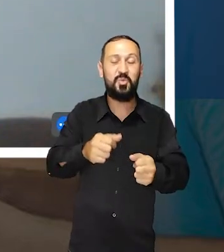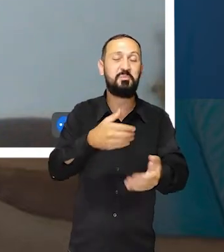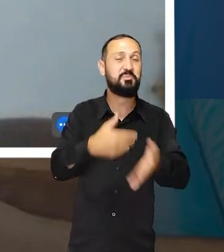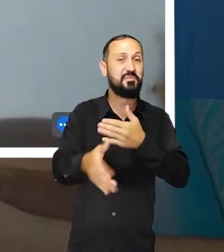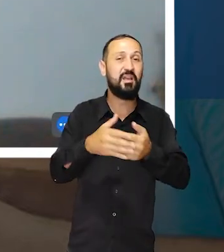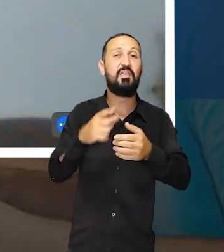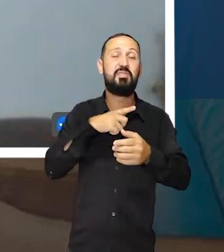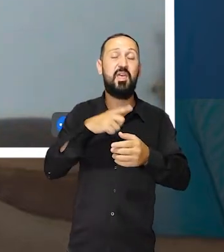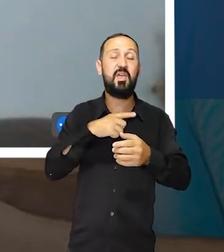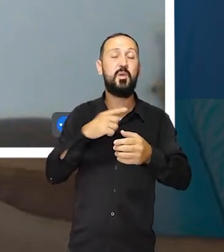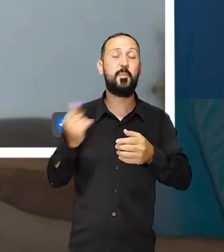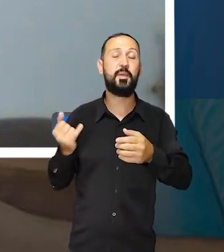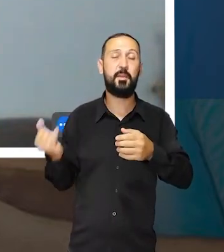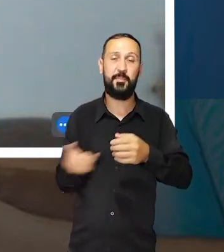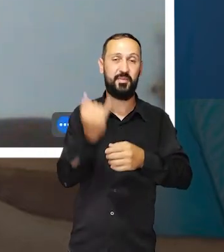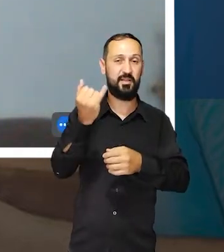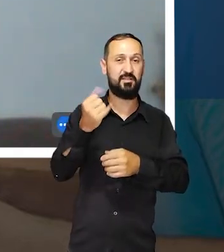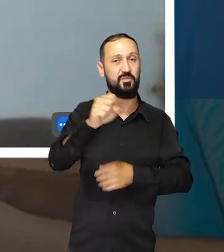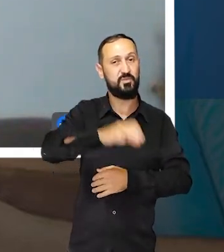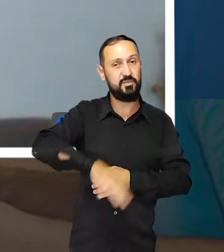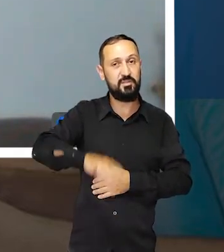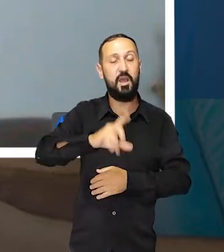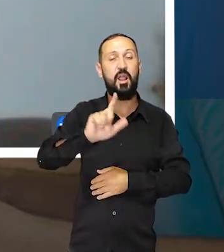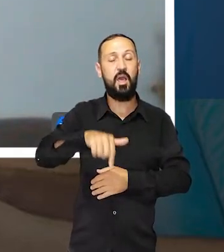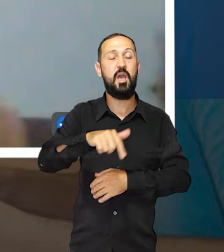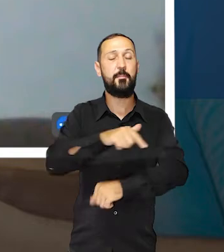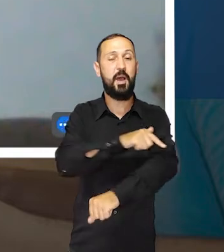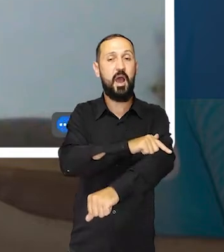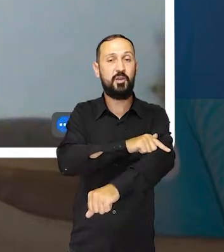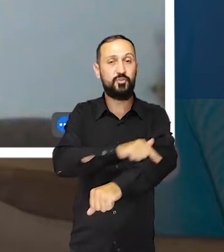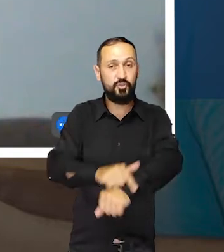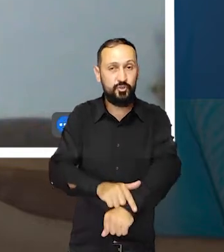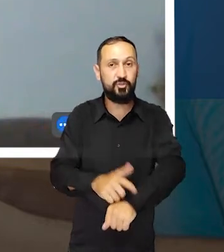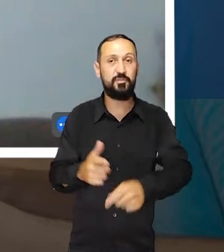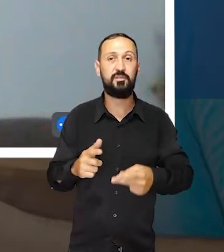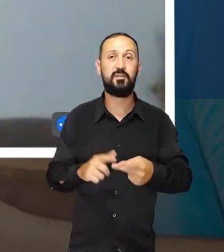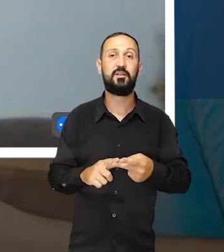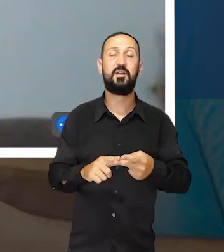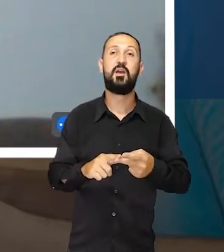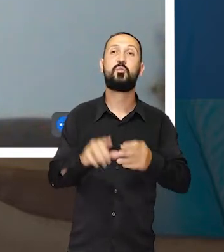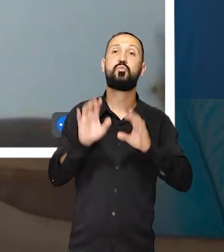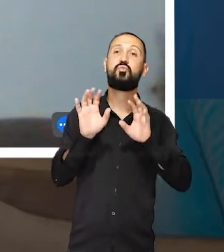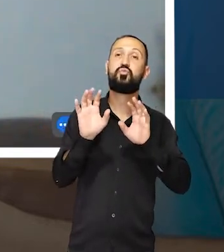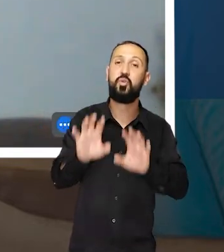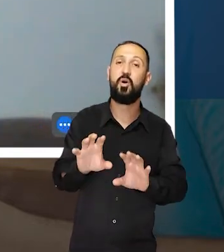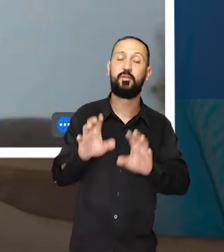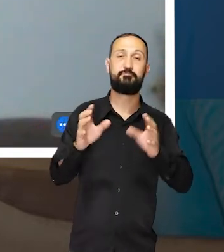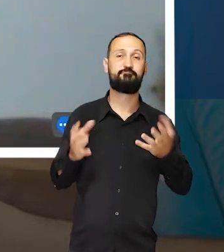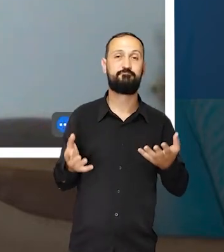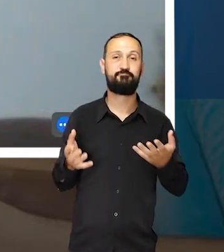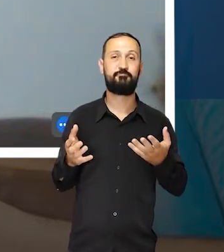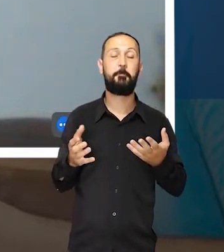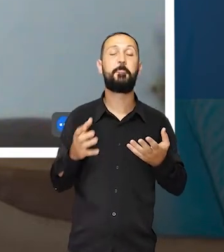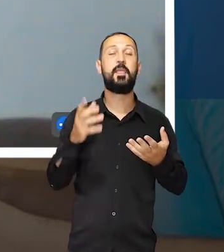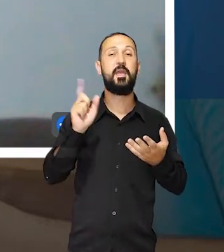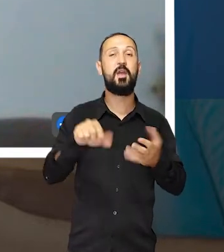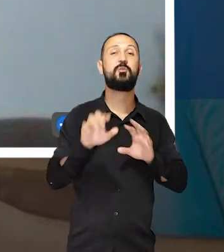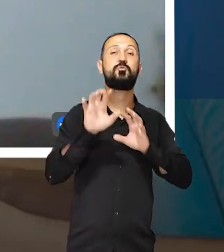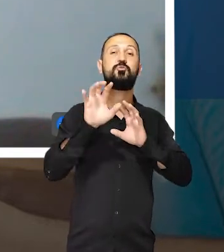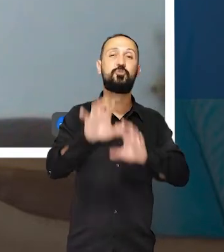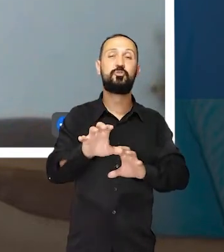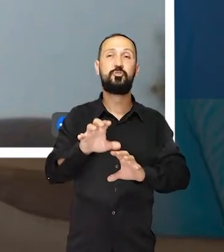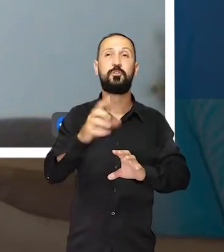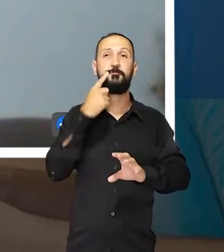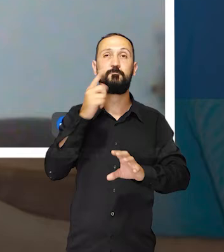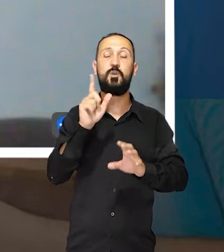só uma função social, ela é uma atitude, ela é um gesto, geralmente